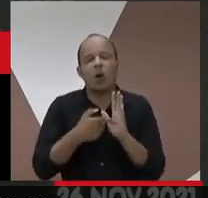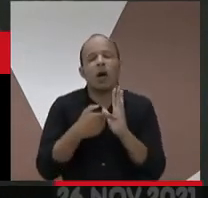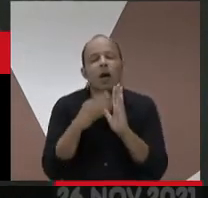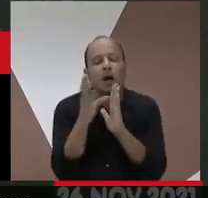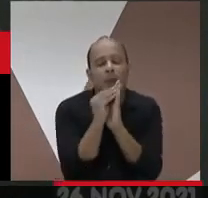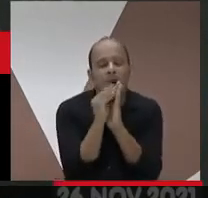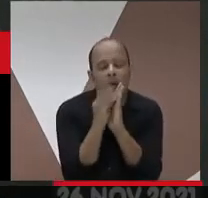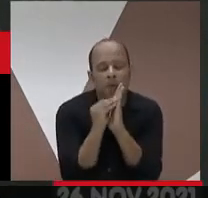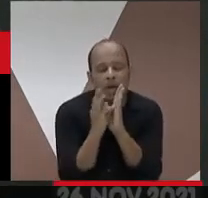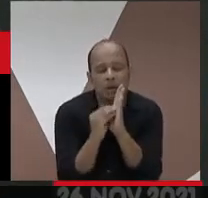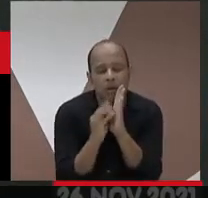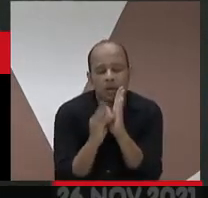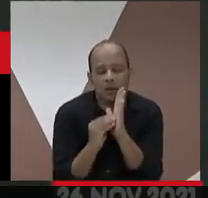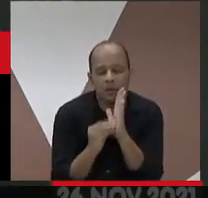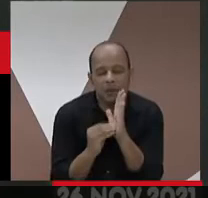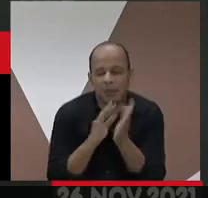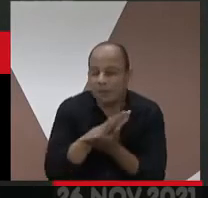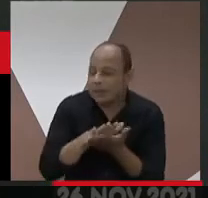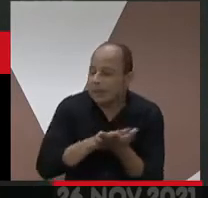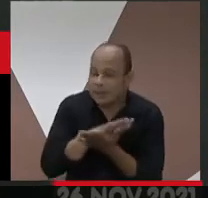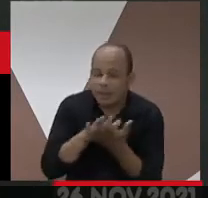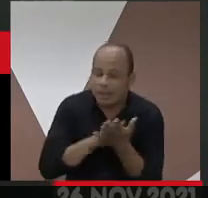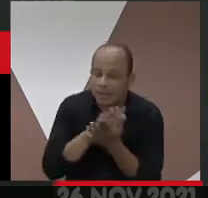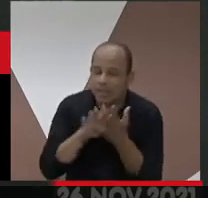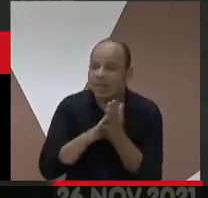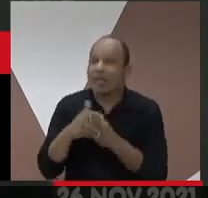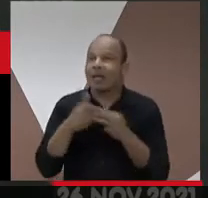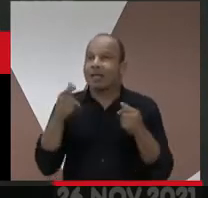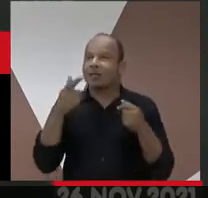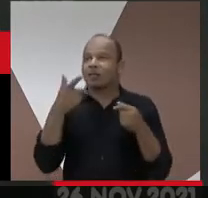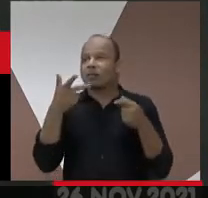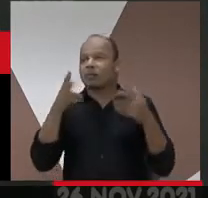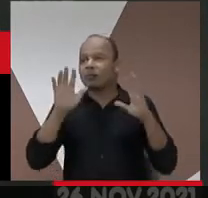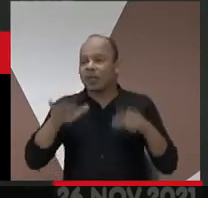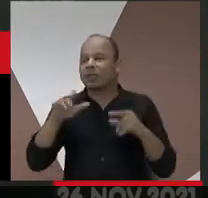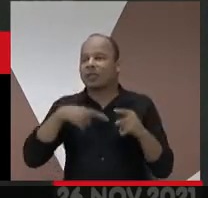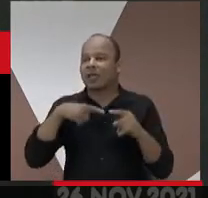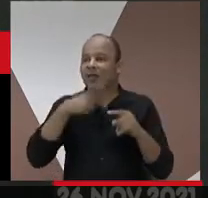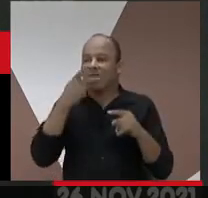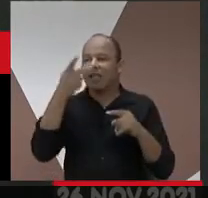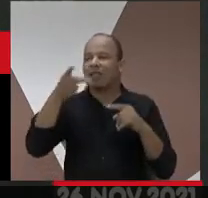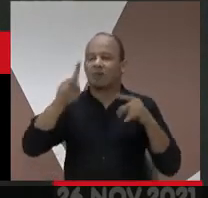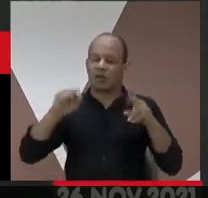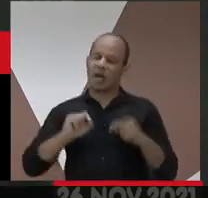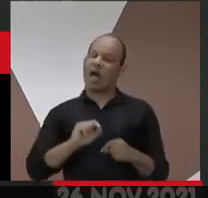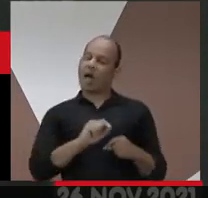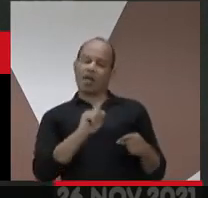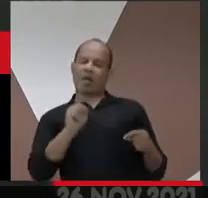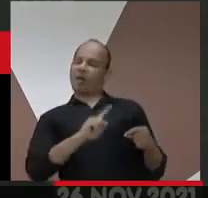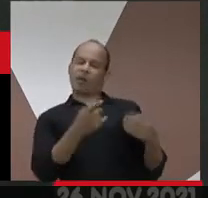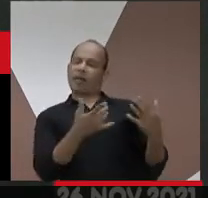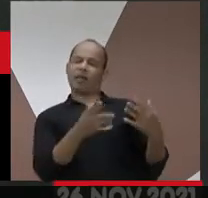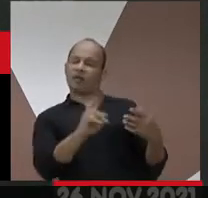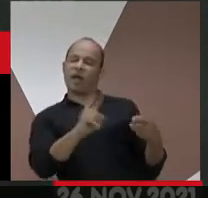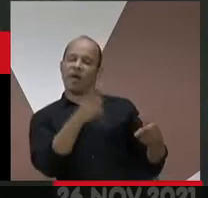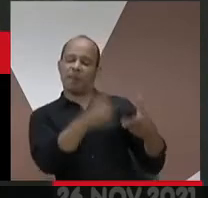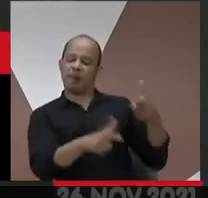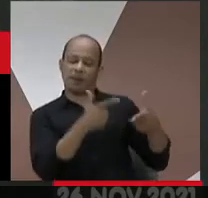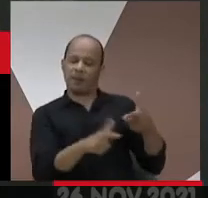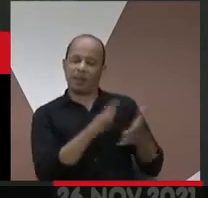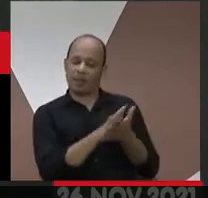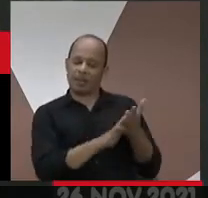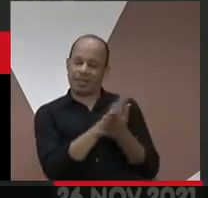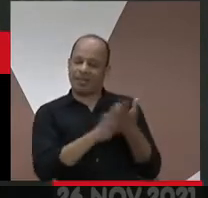que corroborassem as suas afirmações expressamente negacionistas. Trata-se de pessoas